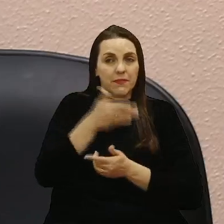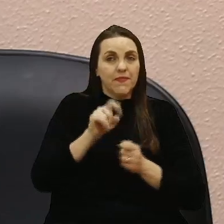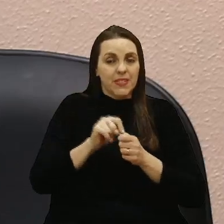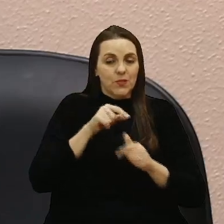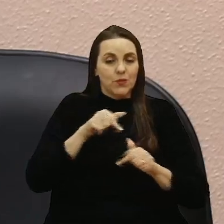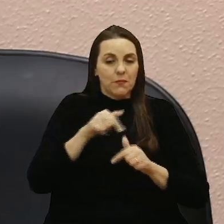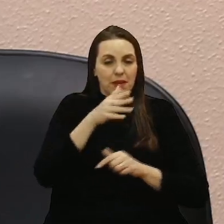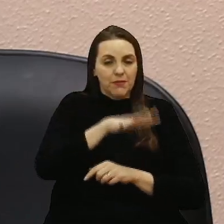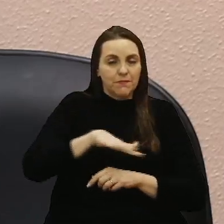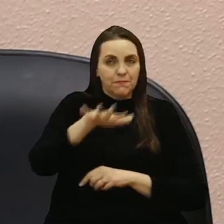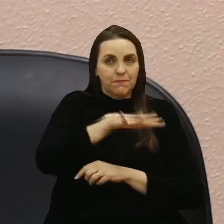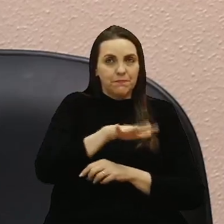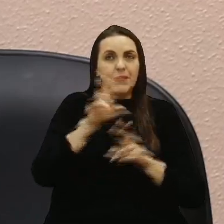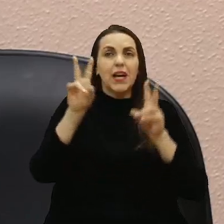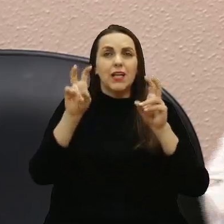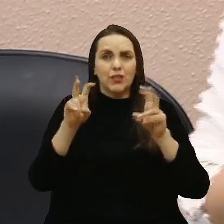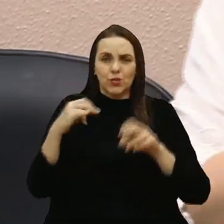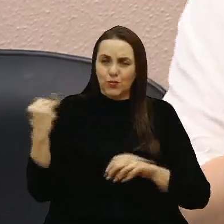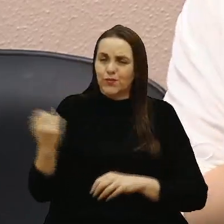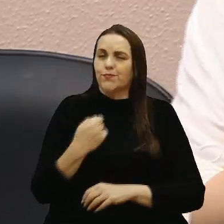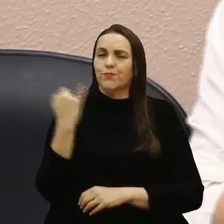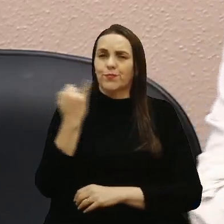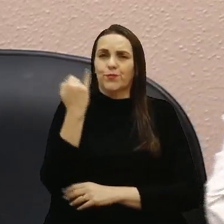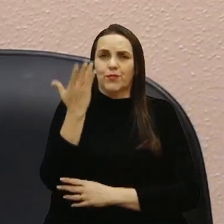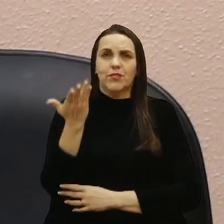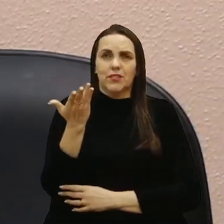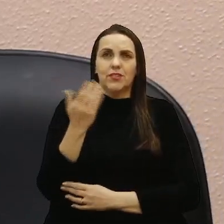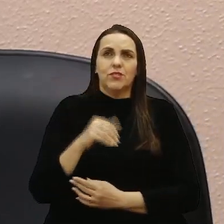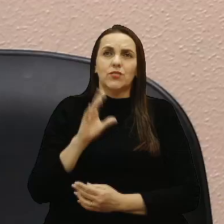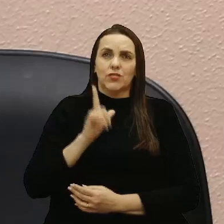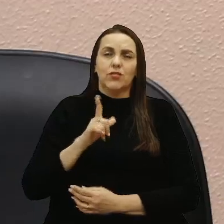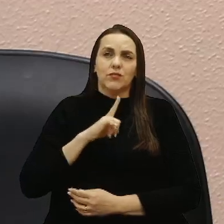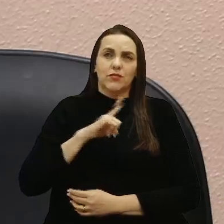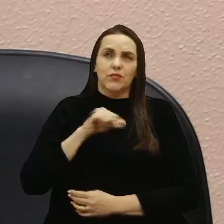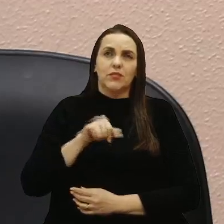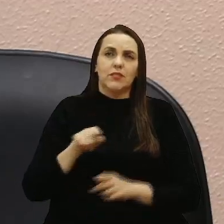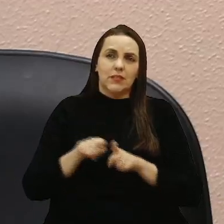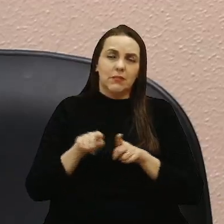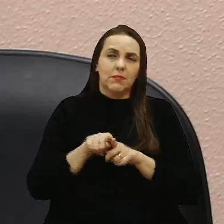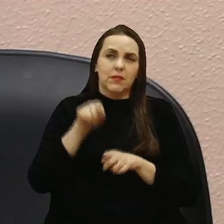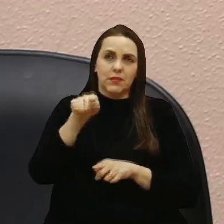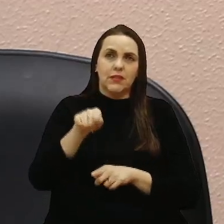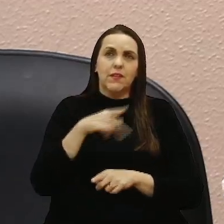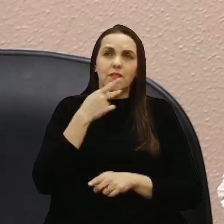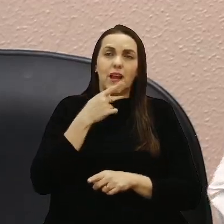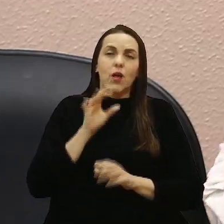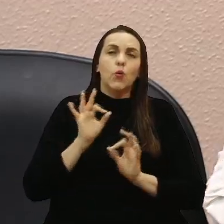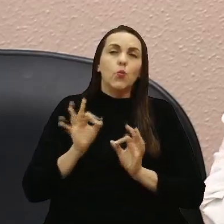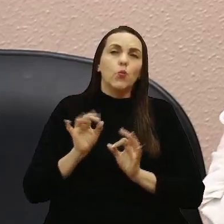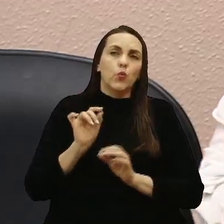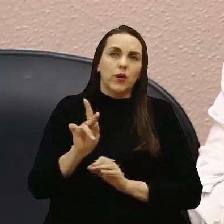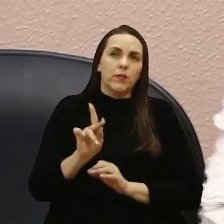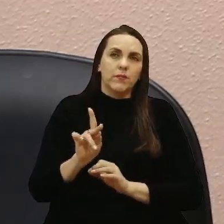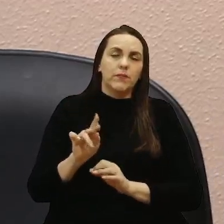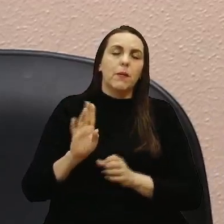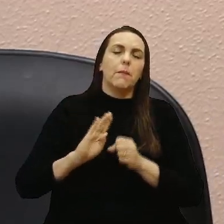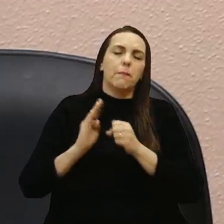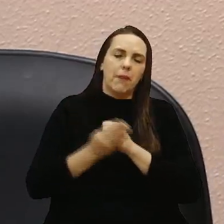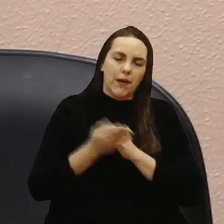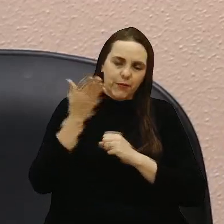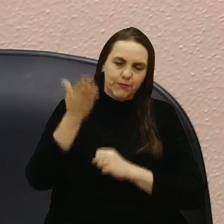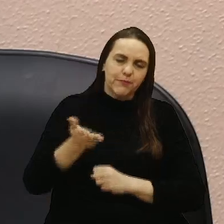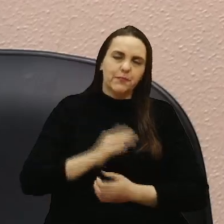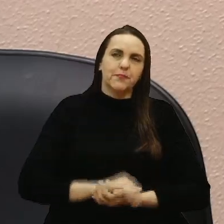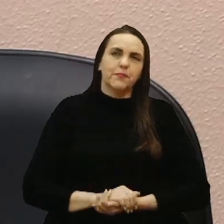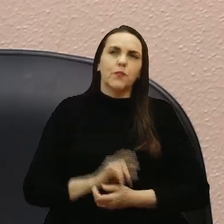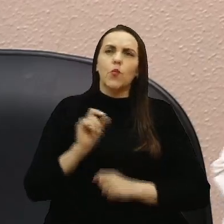o assunto que o senhor trouxe, extremamente necessário, já estivemos, inclusive, para falar sobre justamente o bairro Beltrão de Queiroz. E